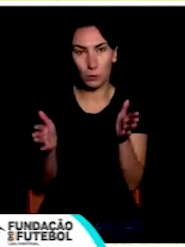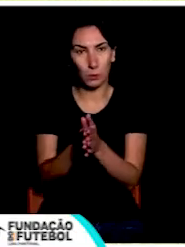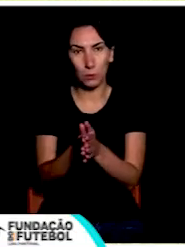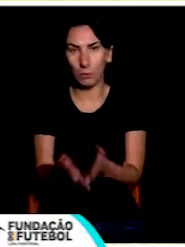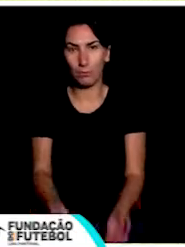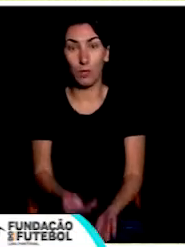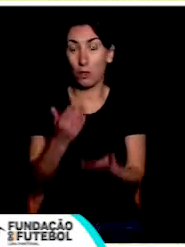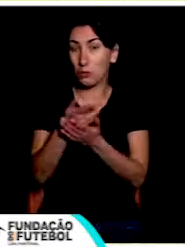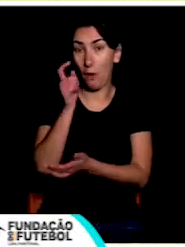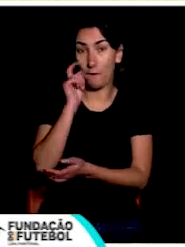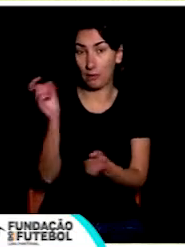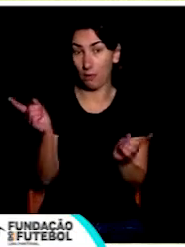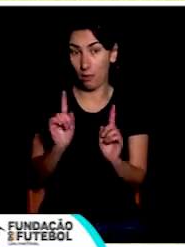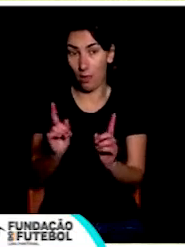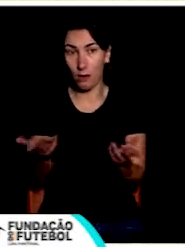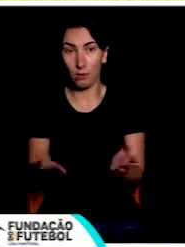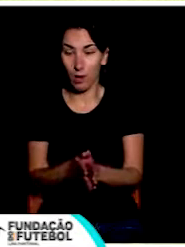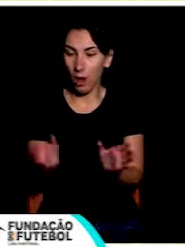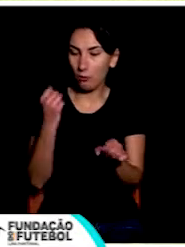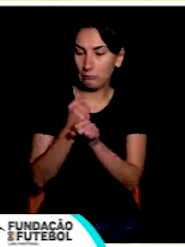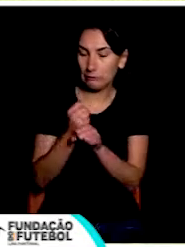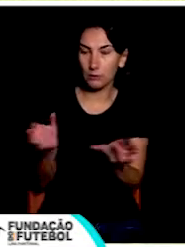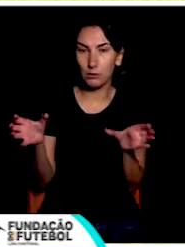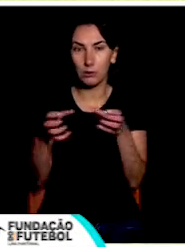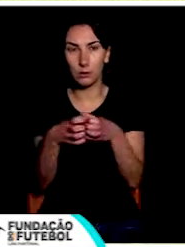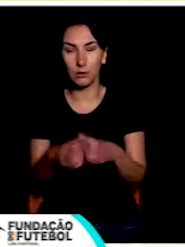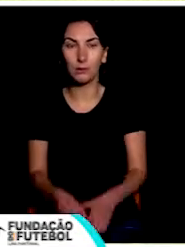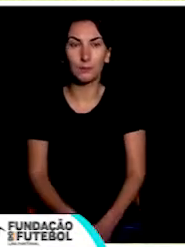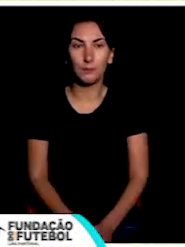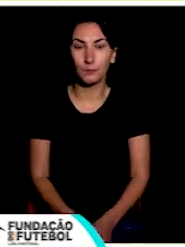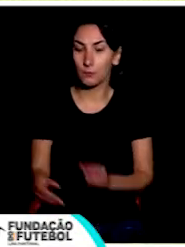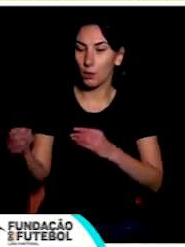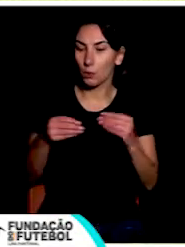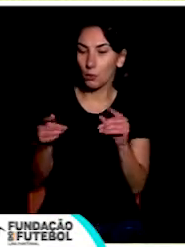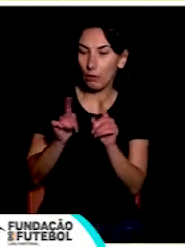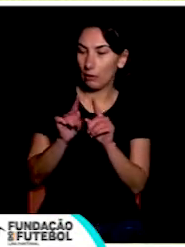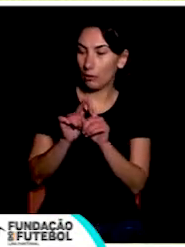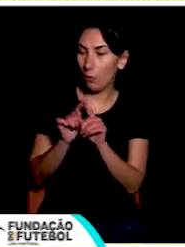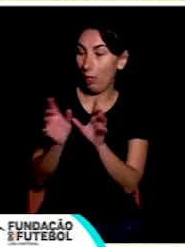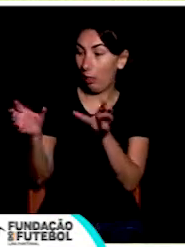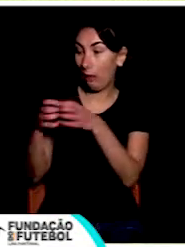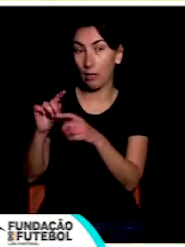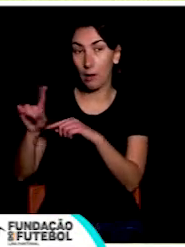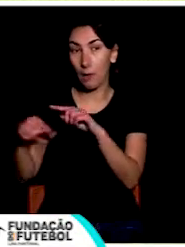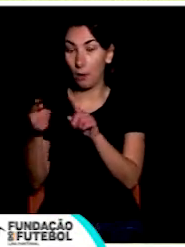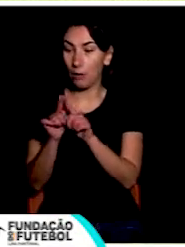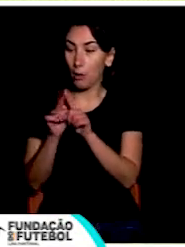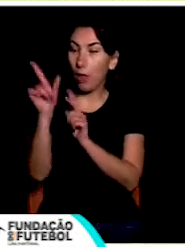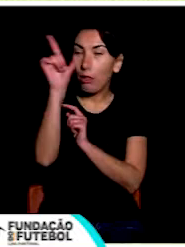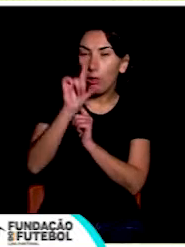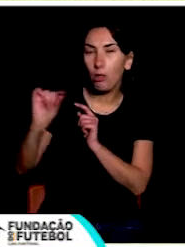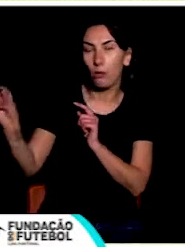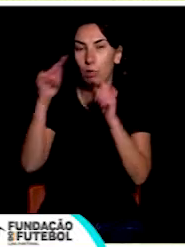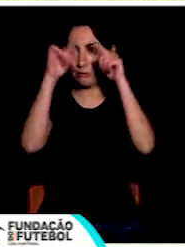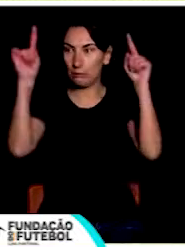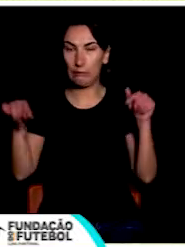aos defesas, não só da linha defensiva, é um trabalho coletivo durante o jogo que tem levado a que a gente tenha se calhar o adversário o mais longe possível da nossa